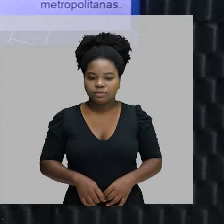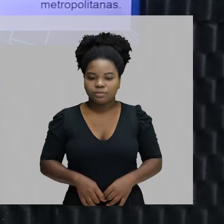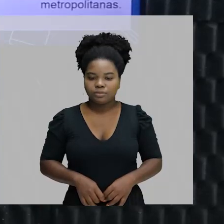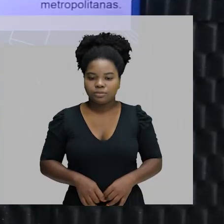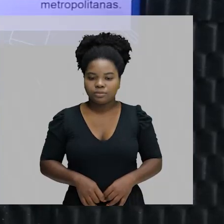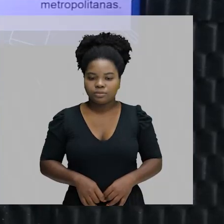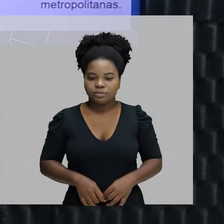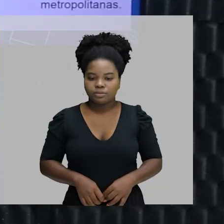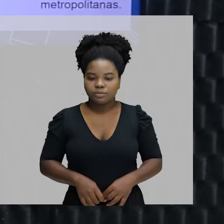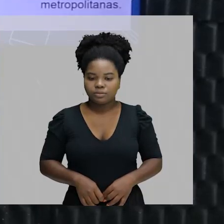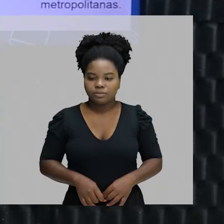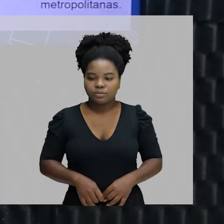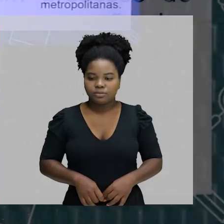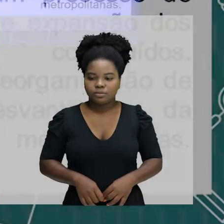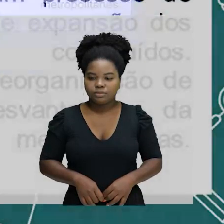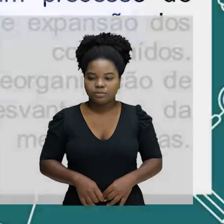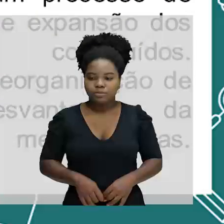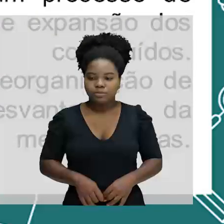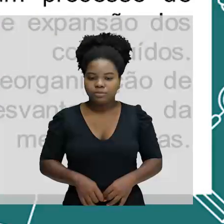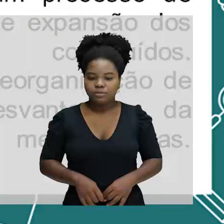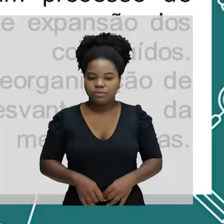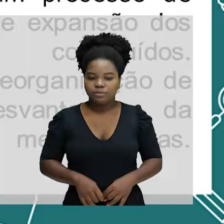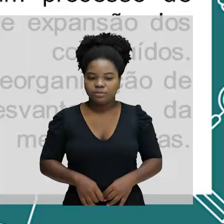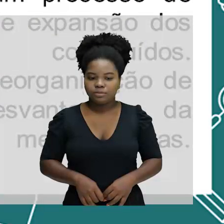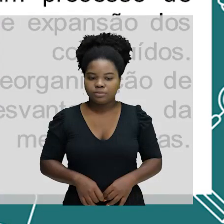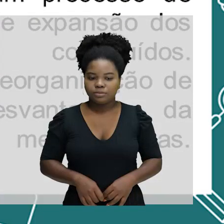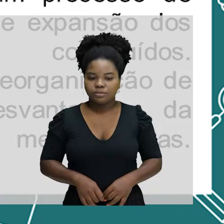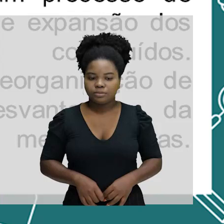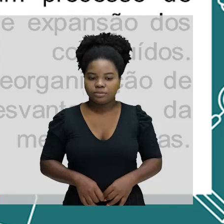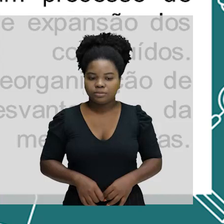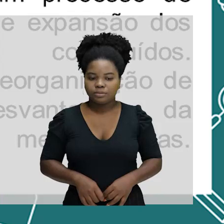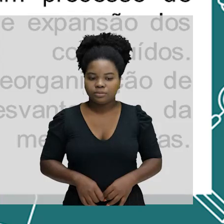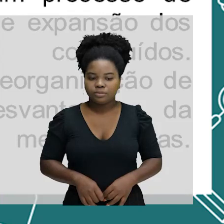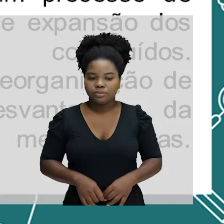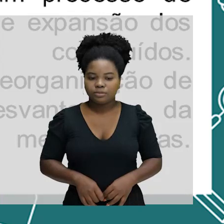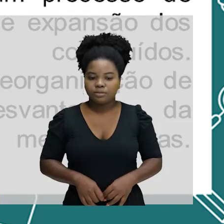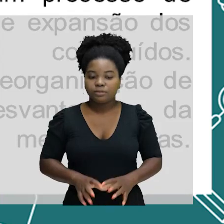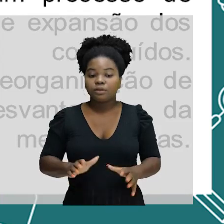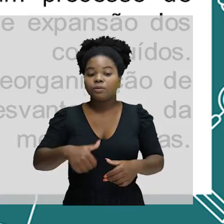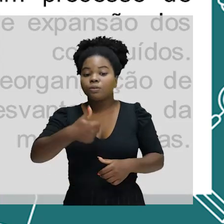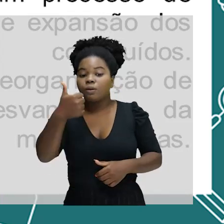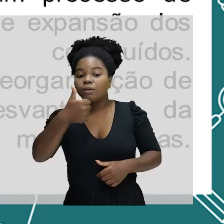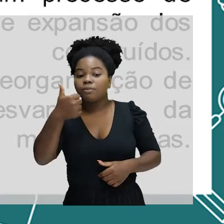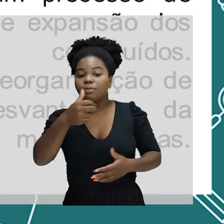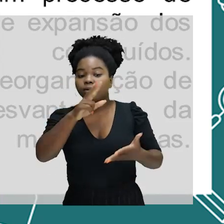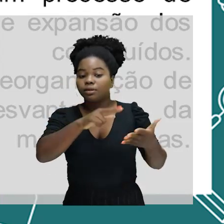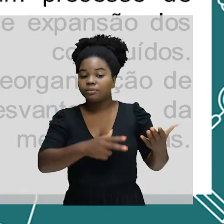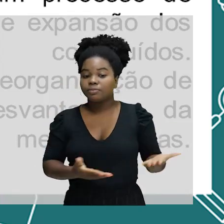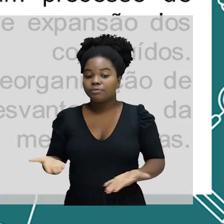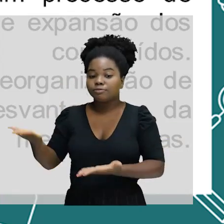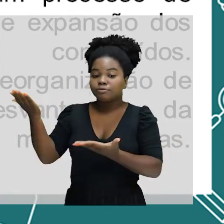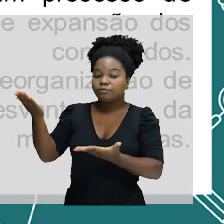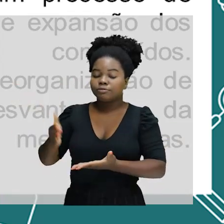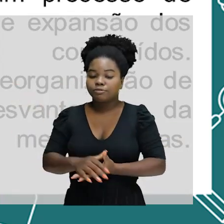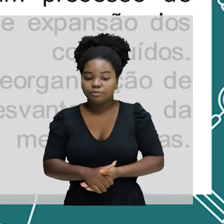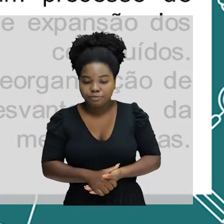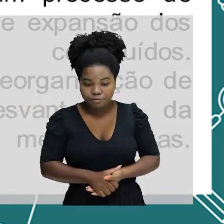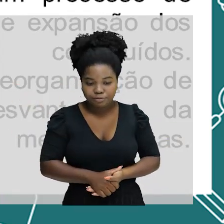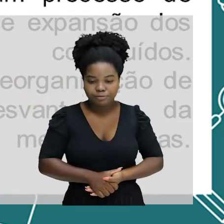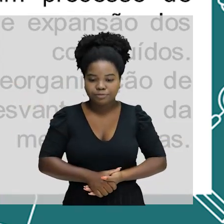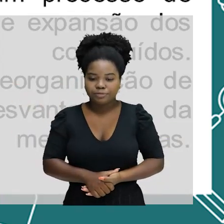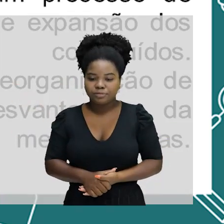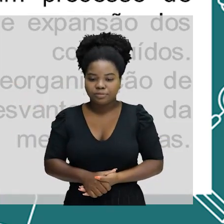as afirmativas a seguir como verdadeira ou falsa. Aí a primeira diz o seguinte: a periferia das